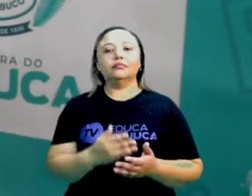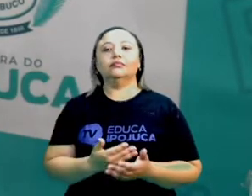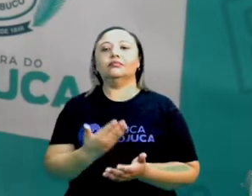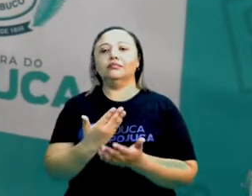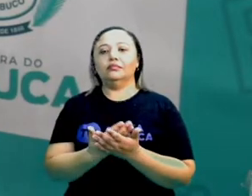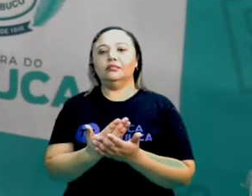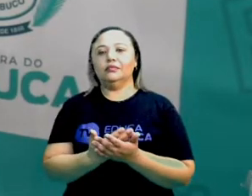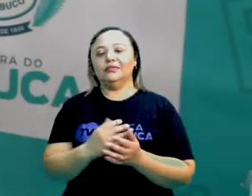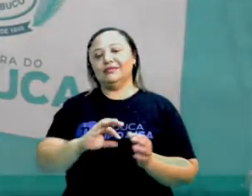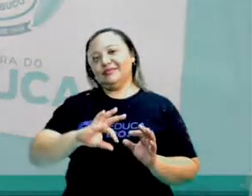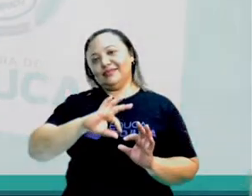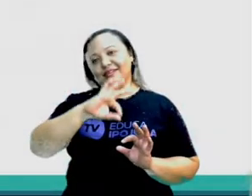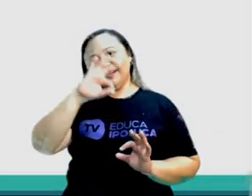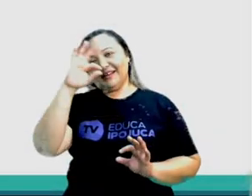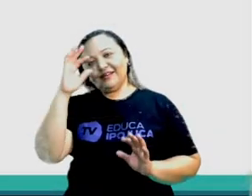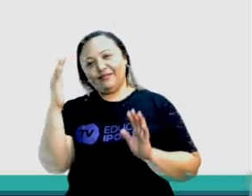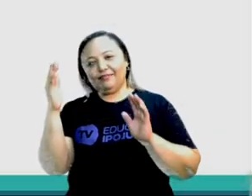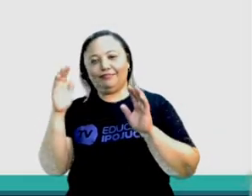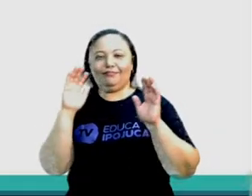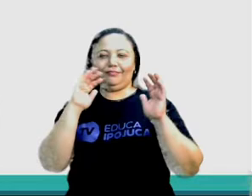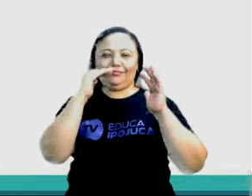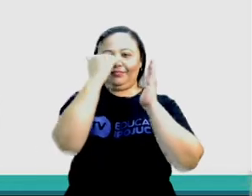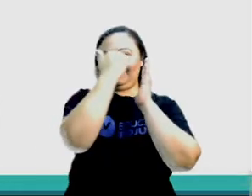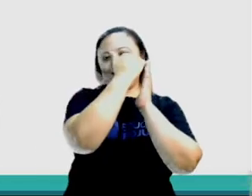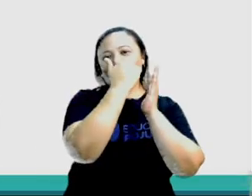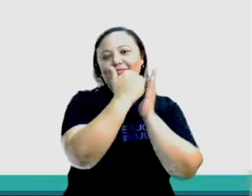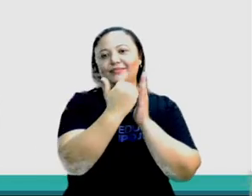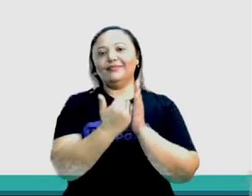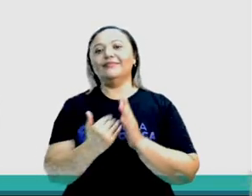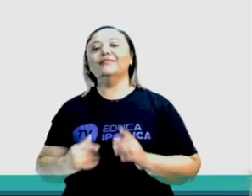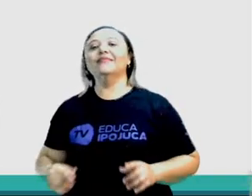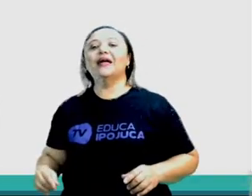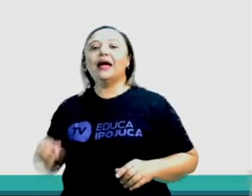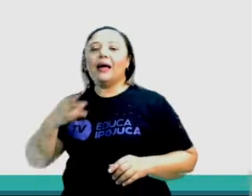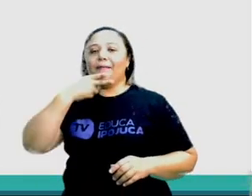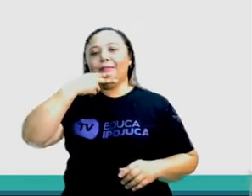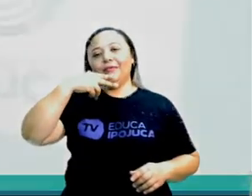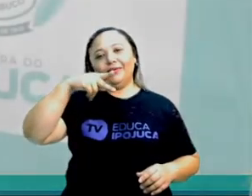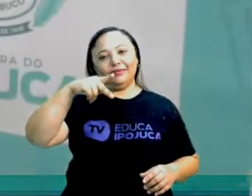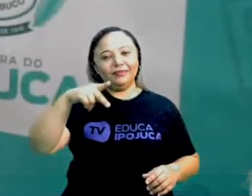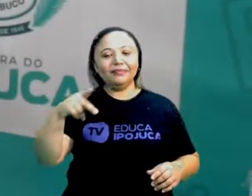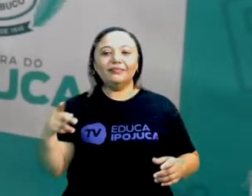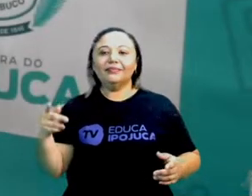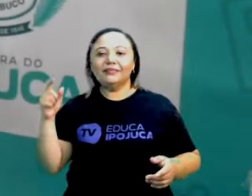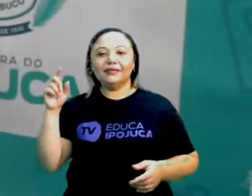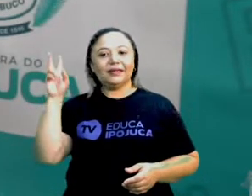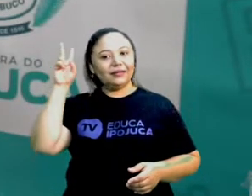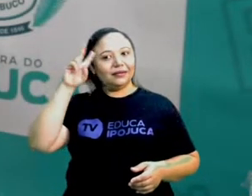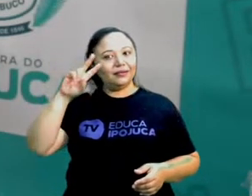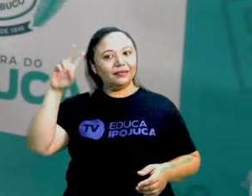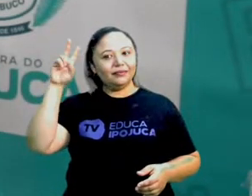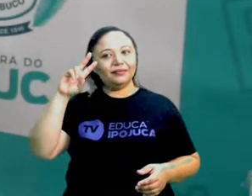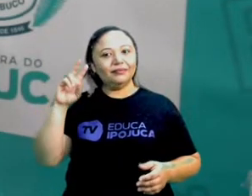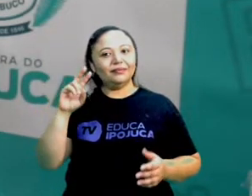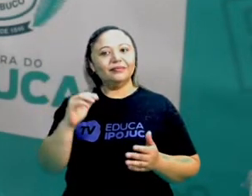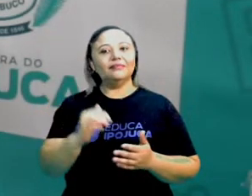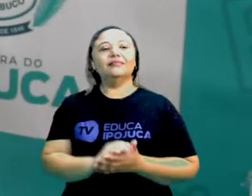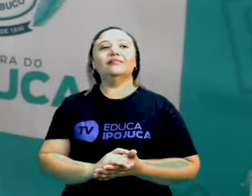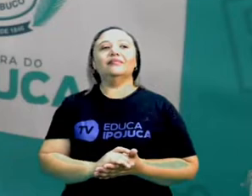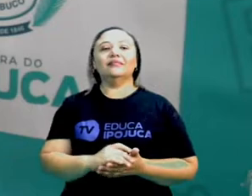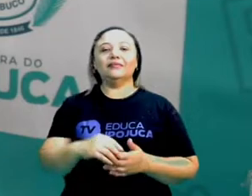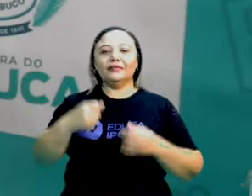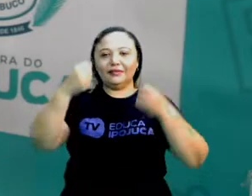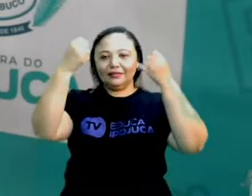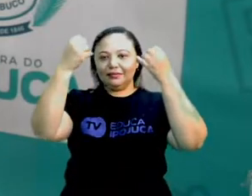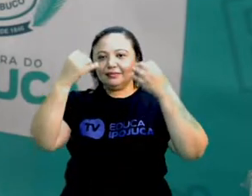sobre gráficos, tabelas, como é probabilidade. Lembra que eu passei nas aulas passadas